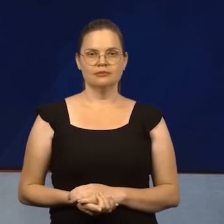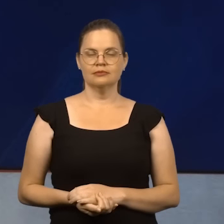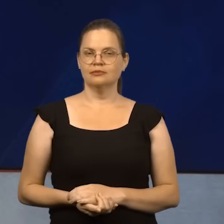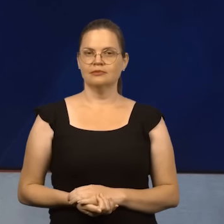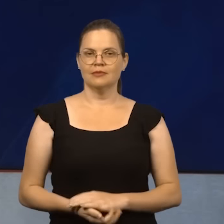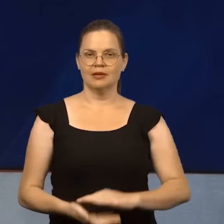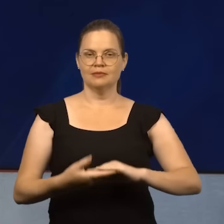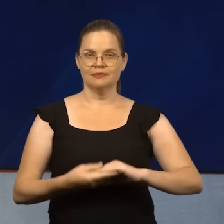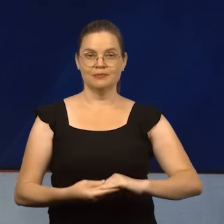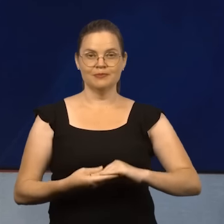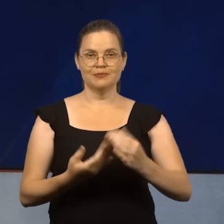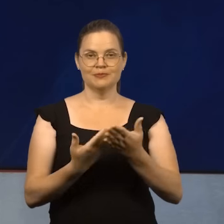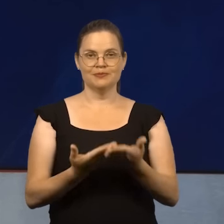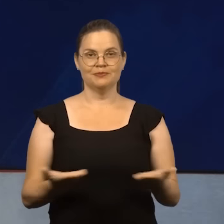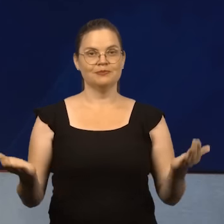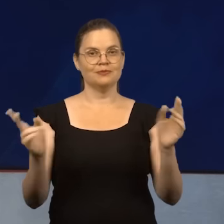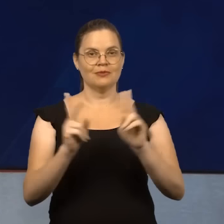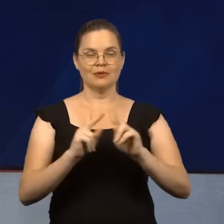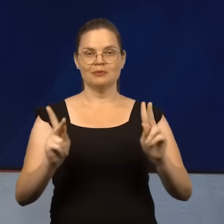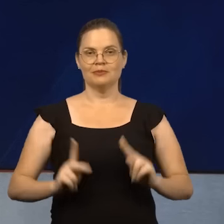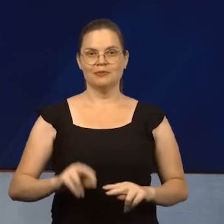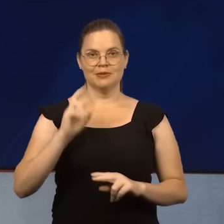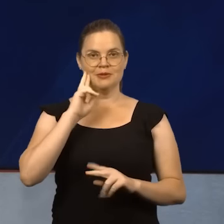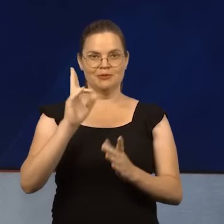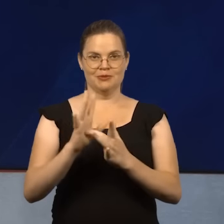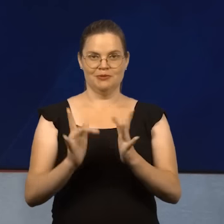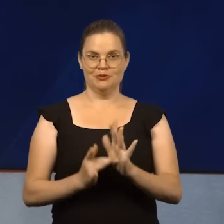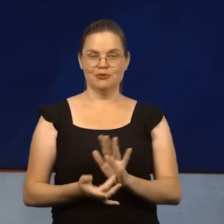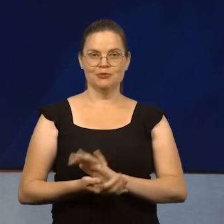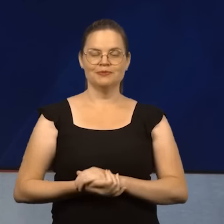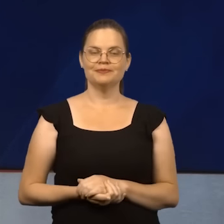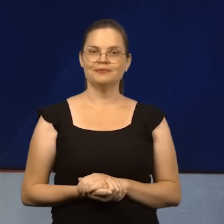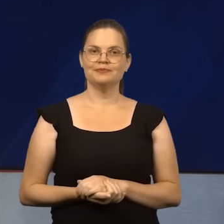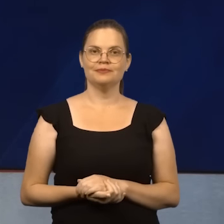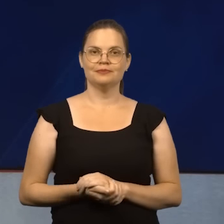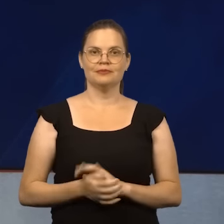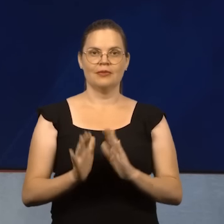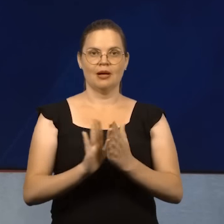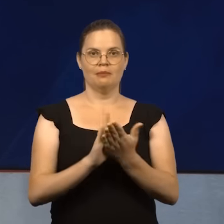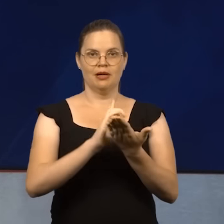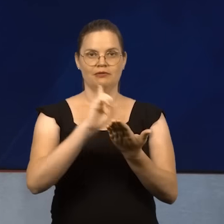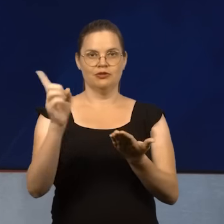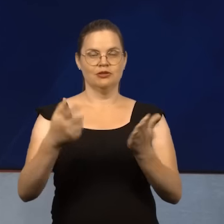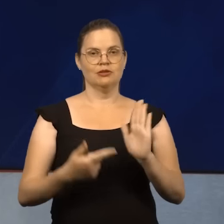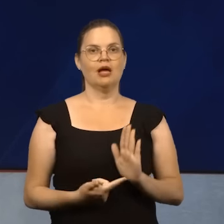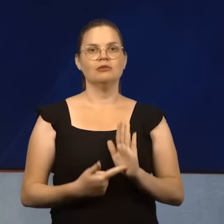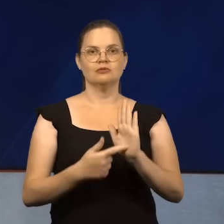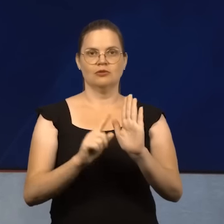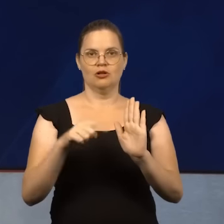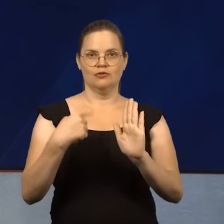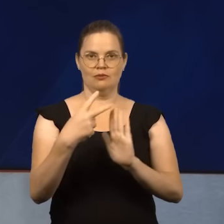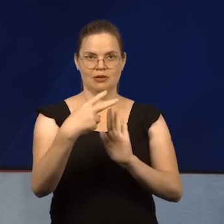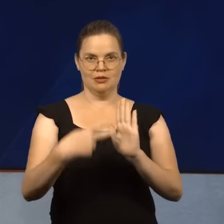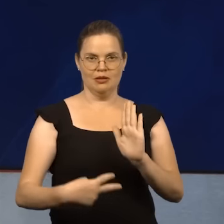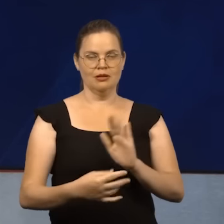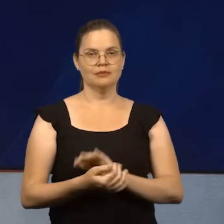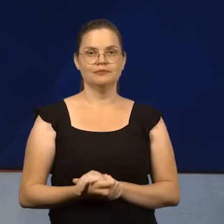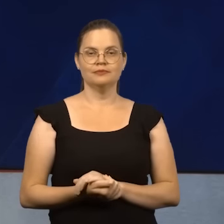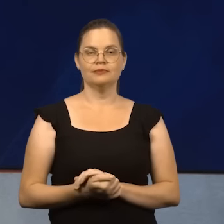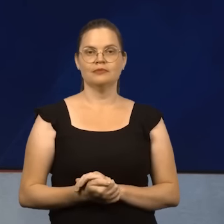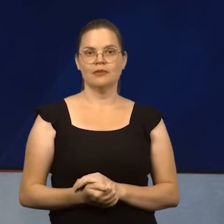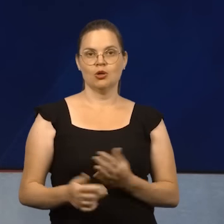Nós saudamos a todos com a paz do Senhor Jesus. A palavra do Senhor para nós está no Evangelho